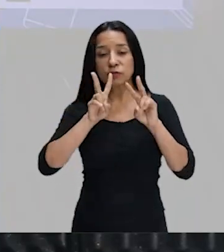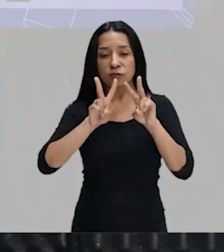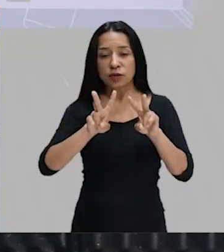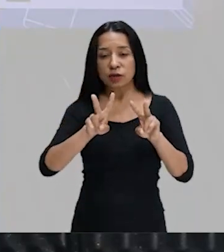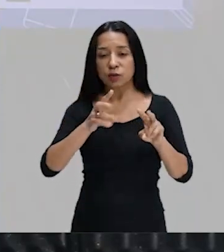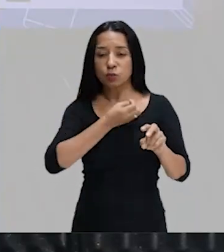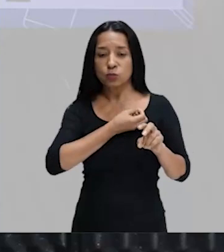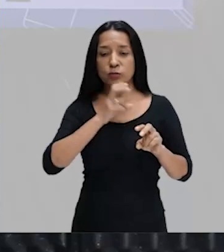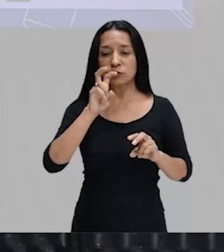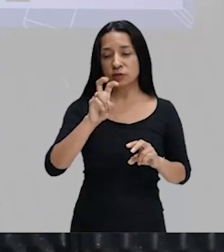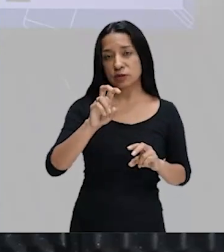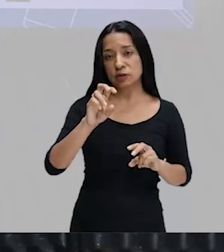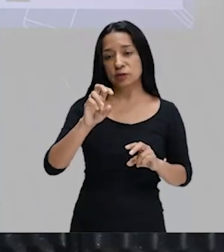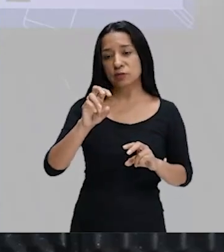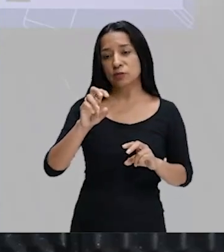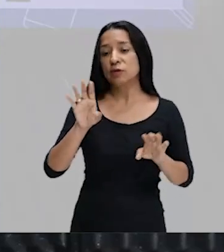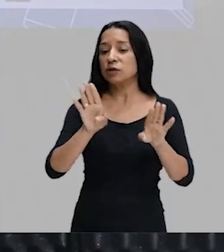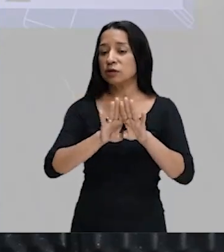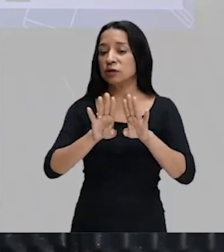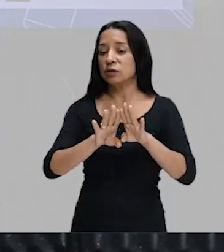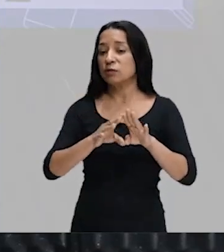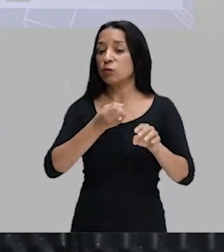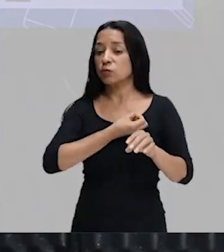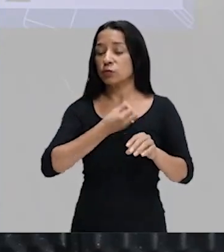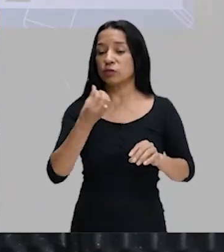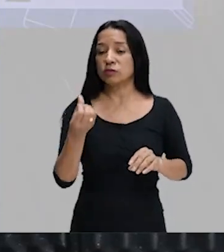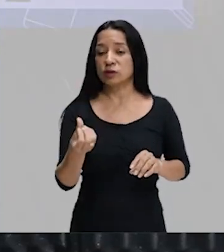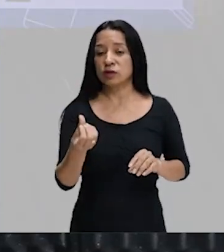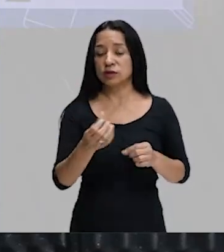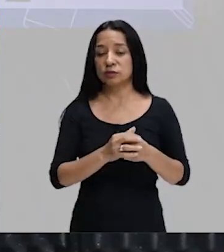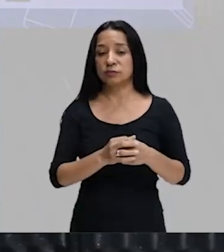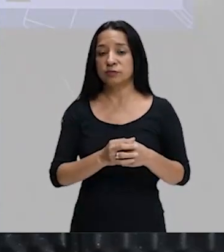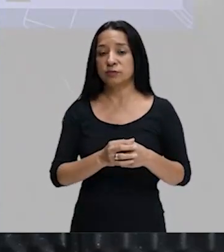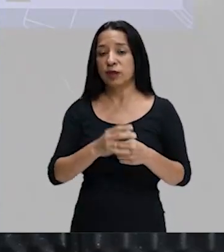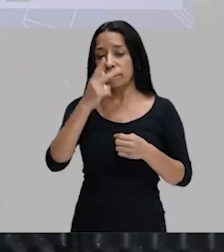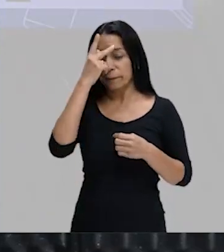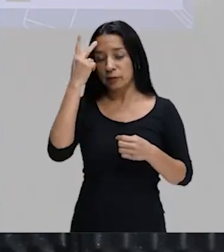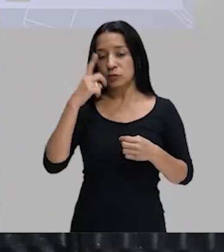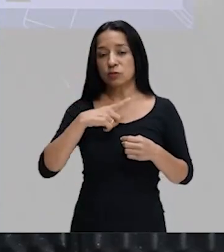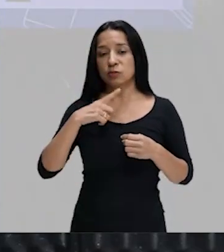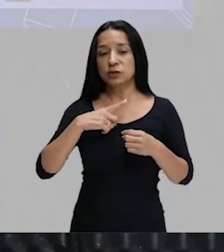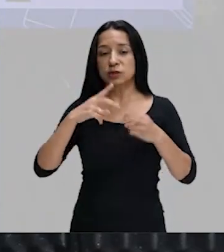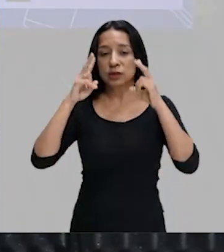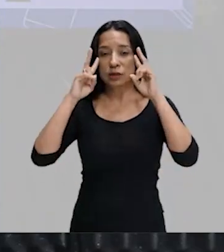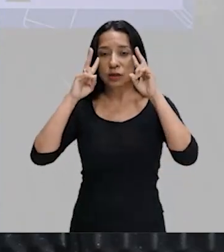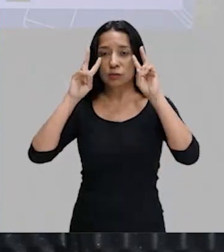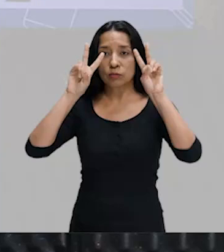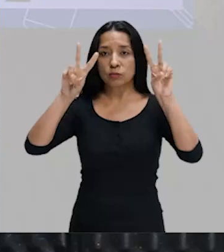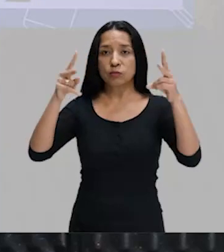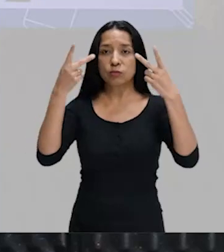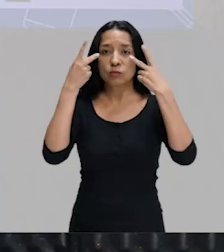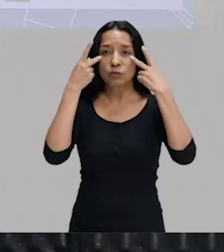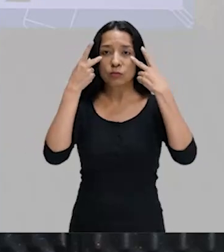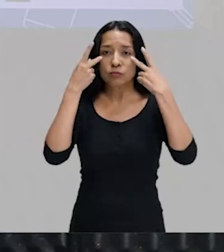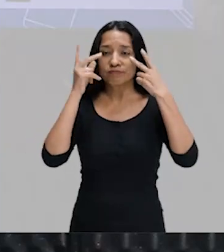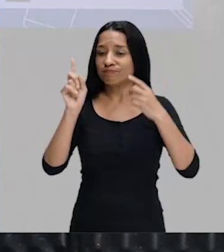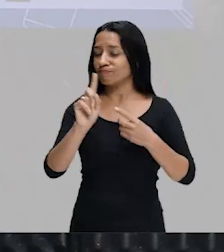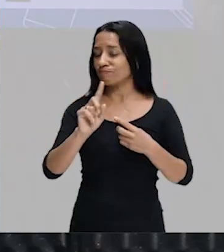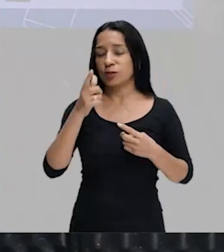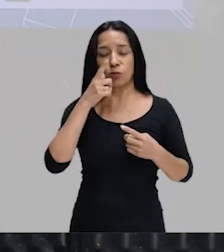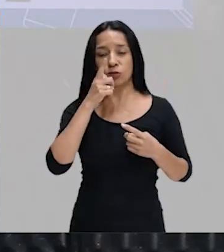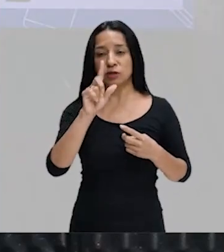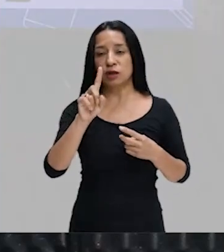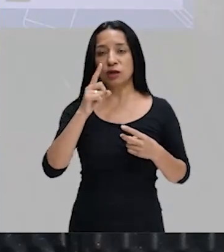6. Pessoas que têm essa condição genética, conhecida como daltonismo, elas não enxergarão números aqui. Por quê?